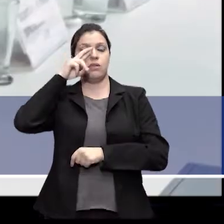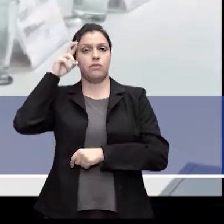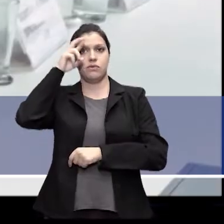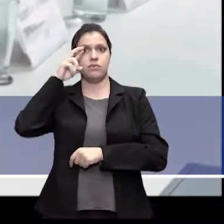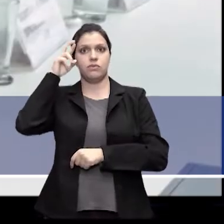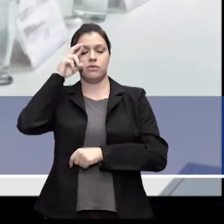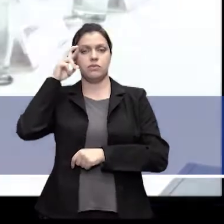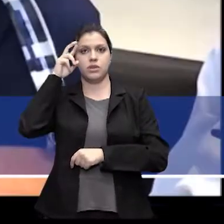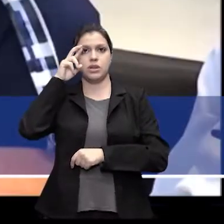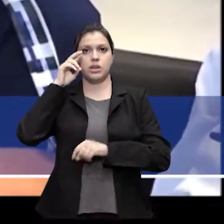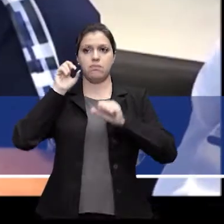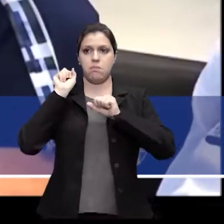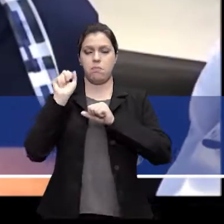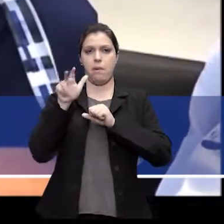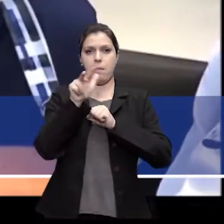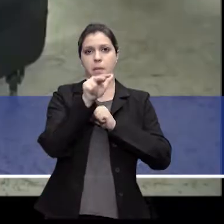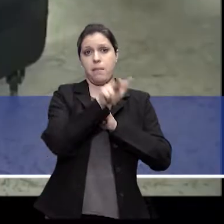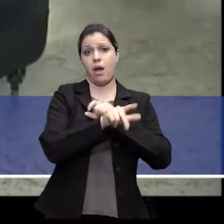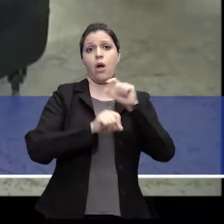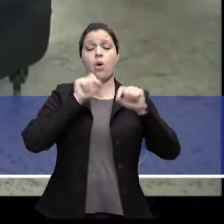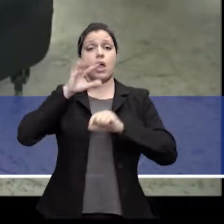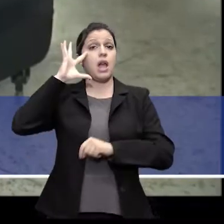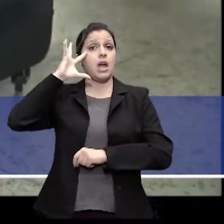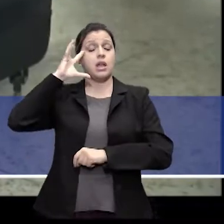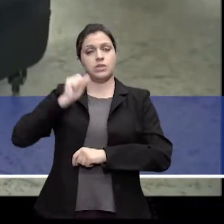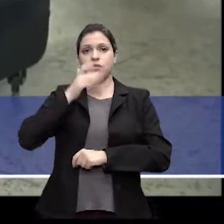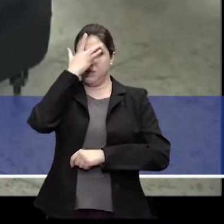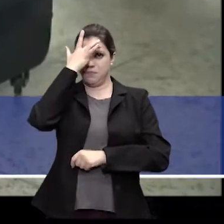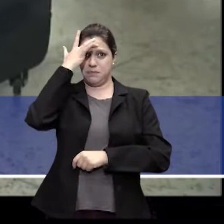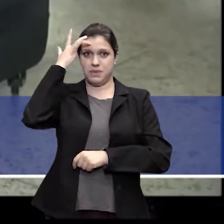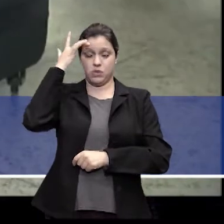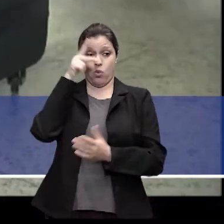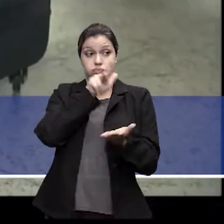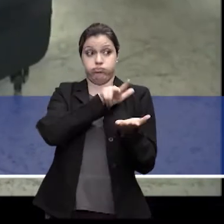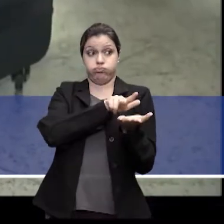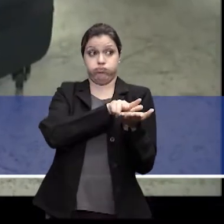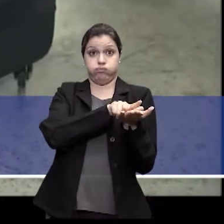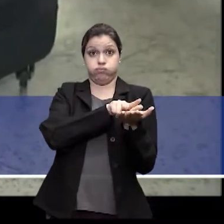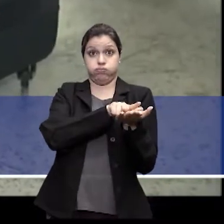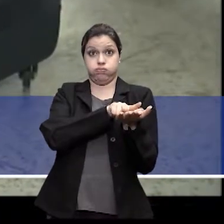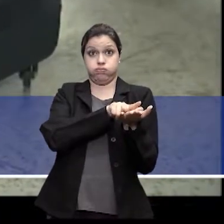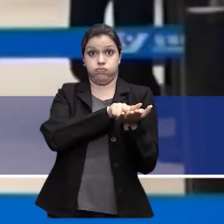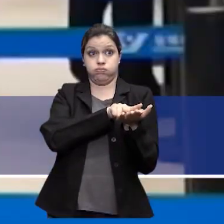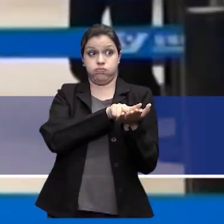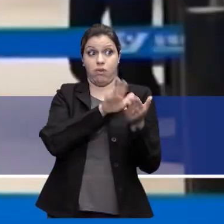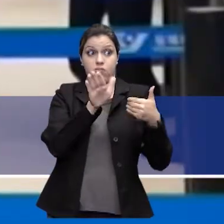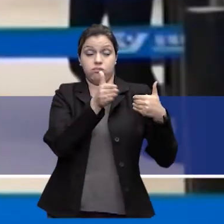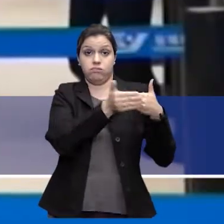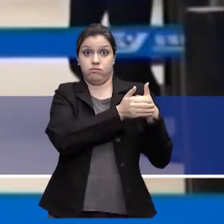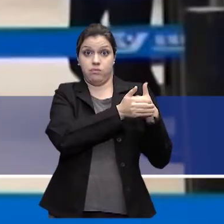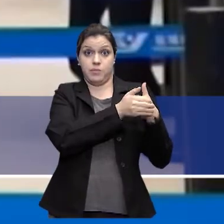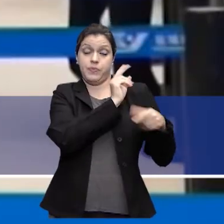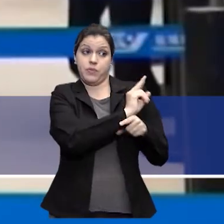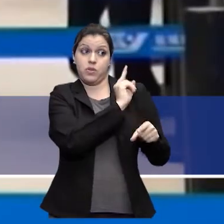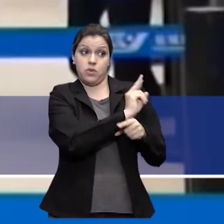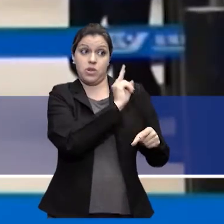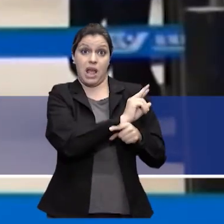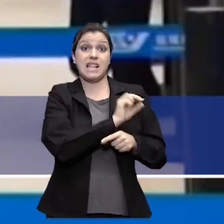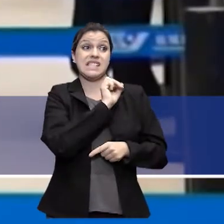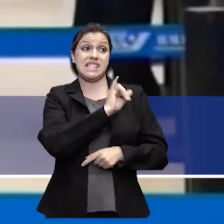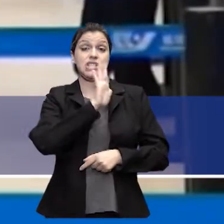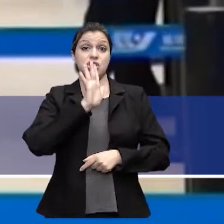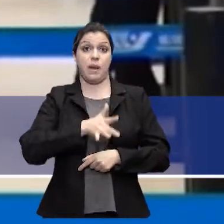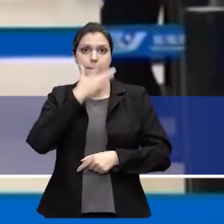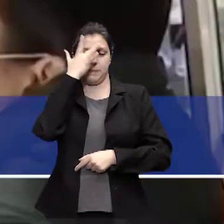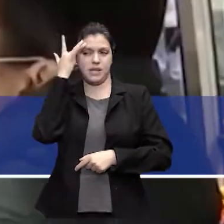além de deixar a cargo das equipes de vigilância epidemiológica a decisão pelo isolamento de pessoas que tiveram contato próximo com alguém